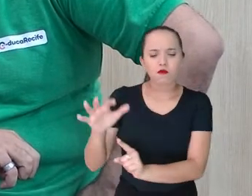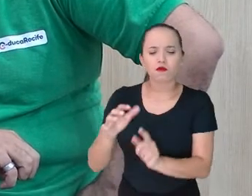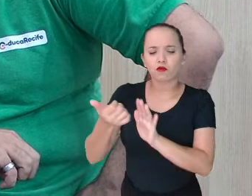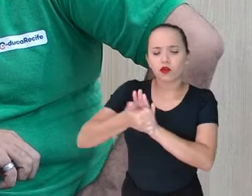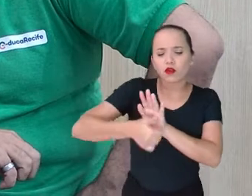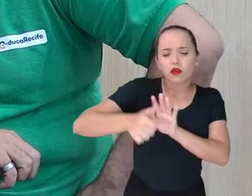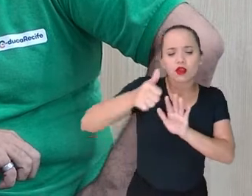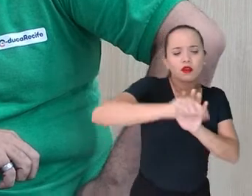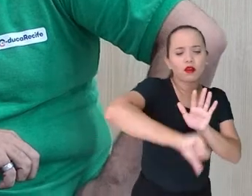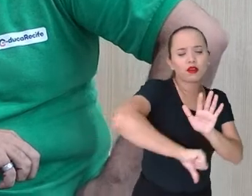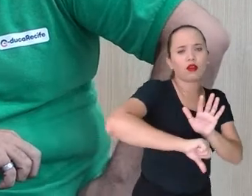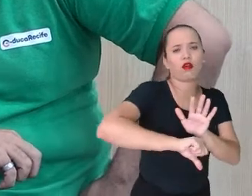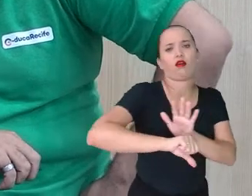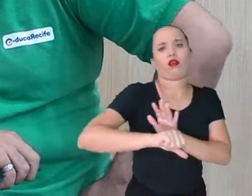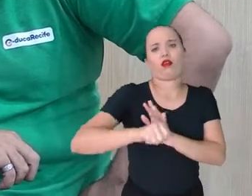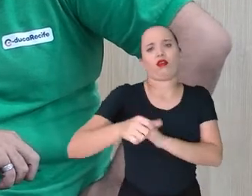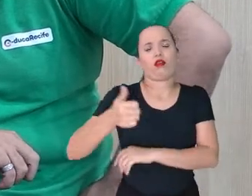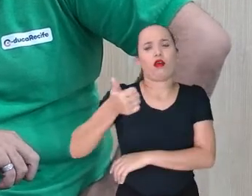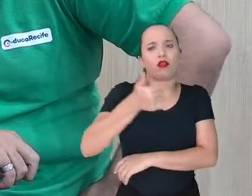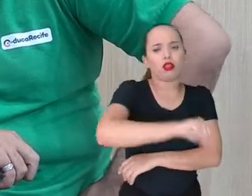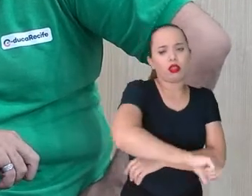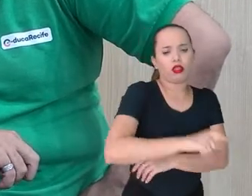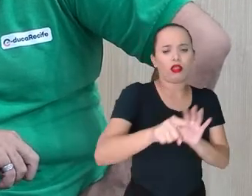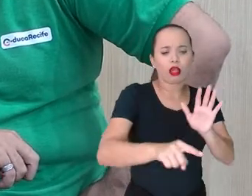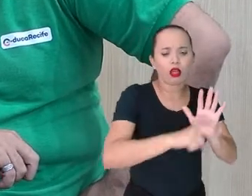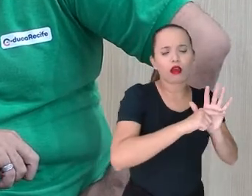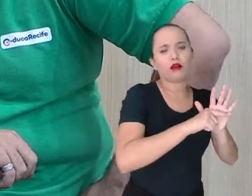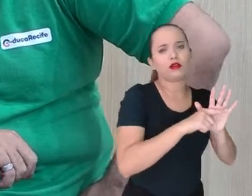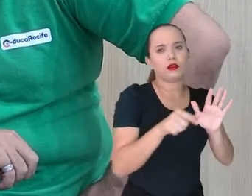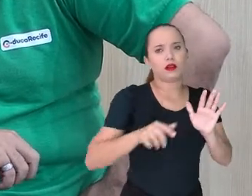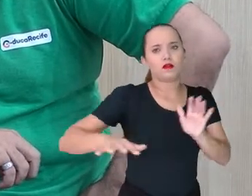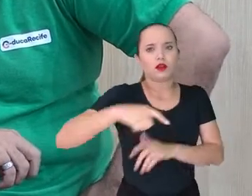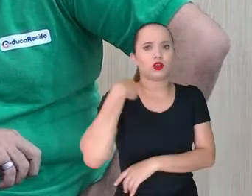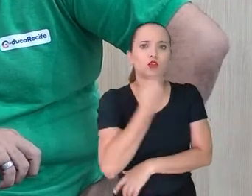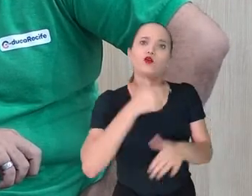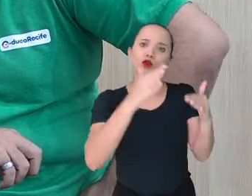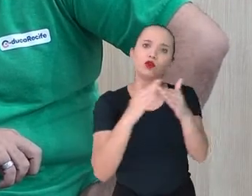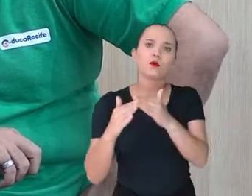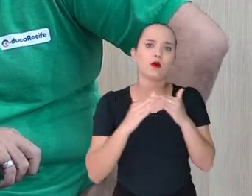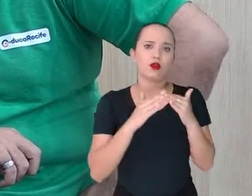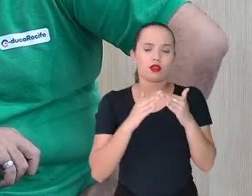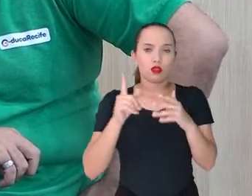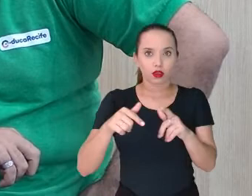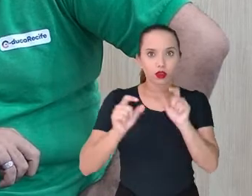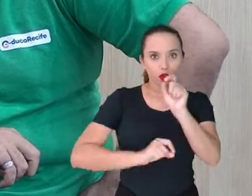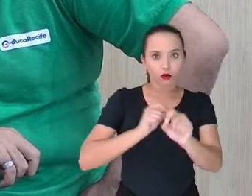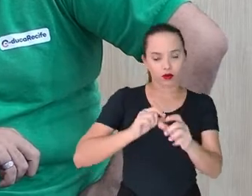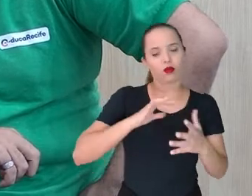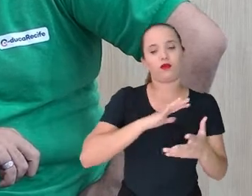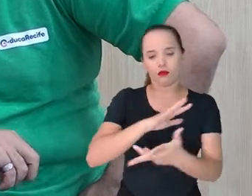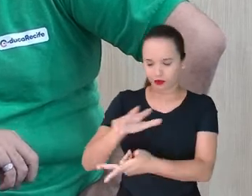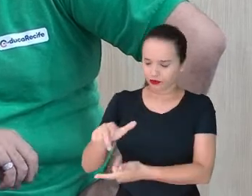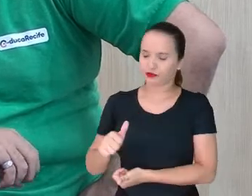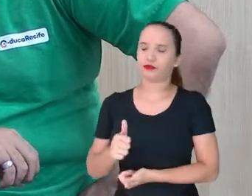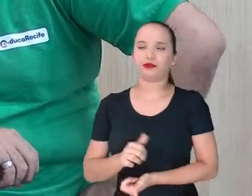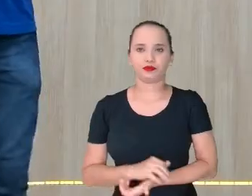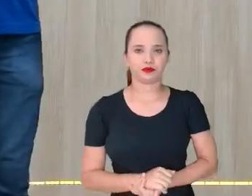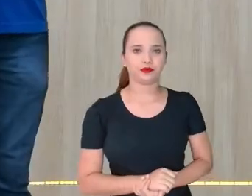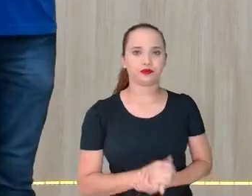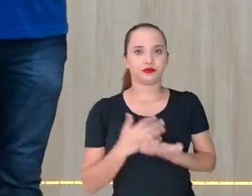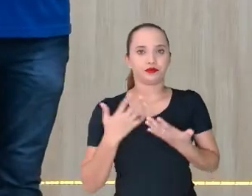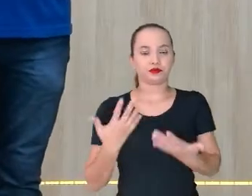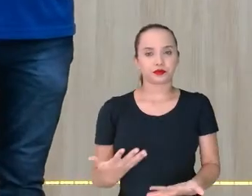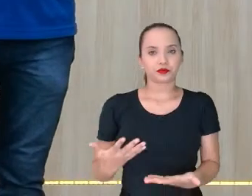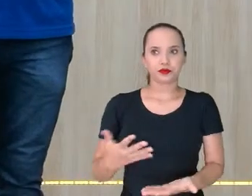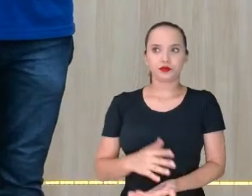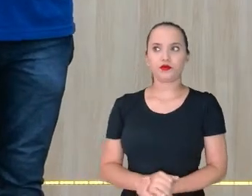negativa a nossa grande moradia, né? Sim. Que é o planeta Terra. Então,